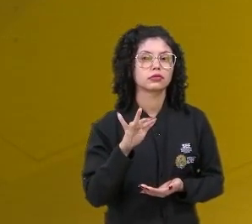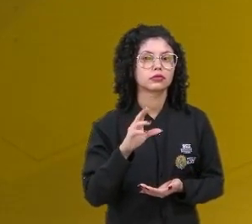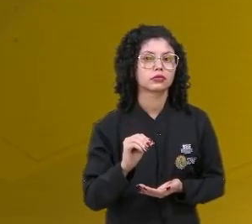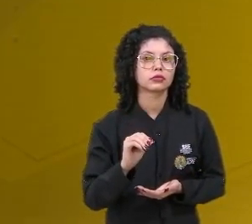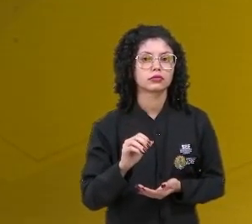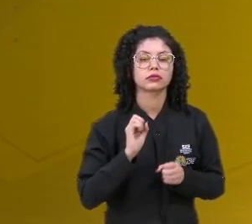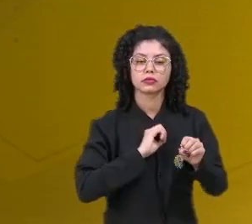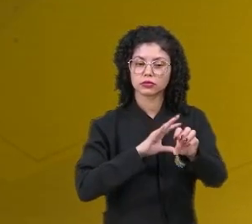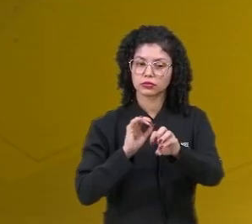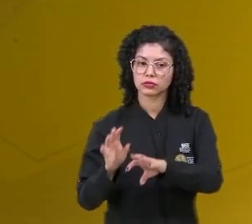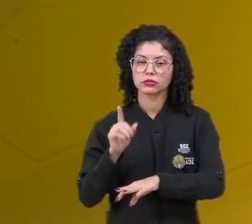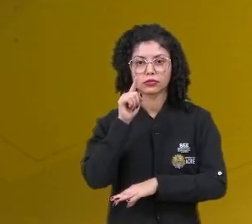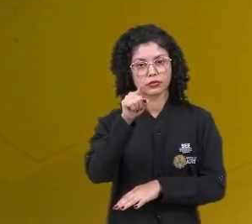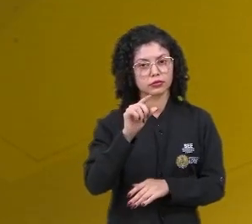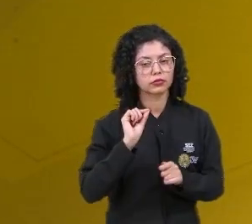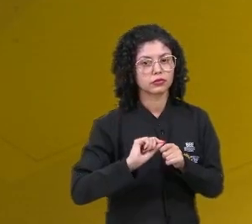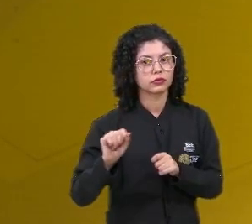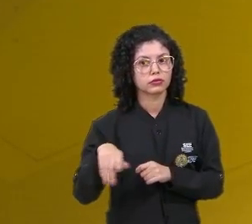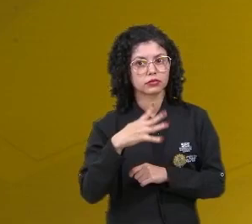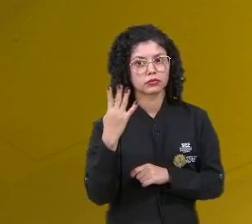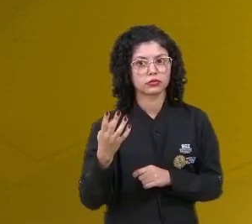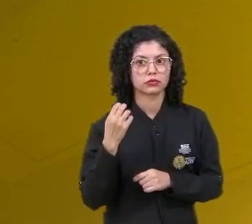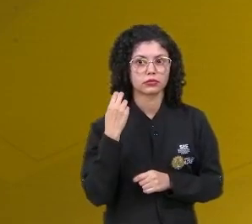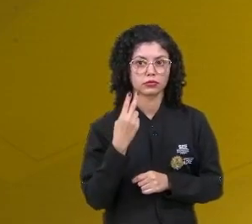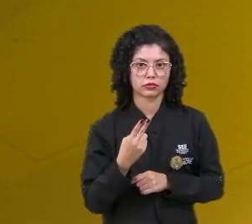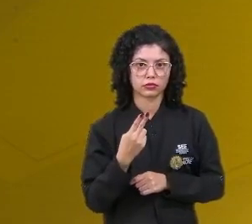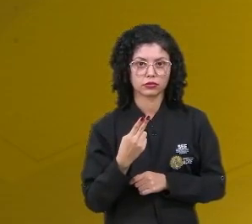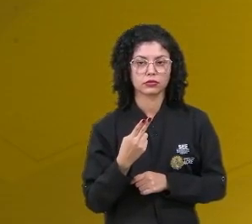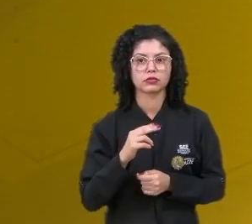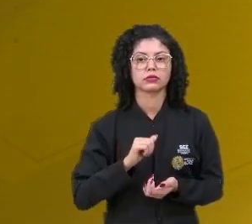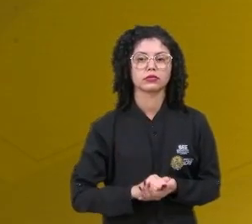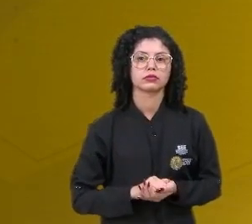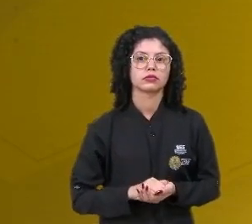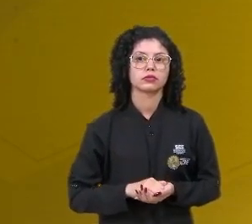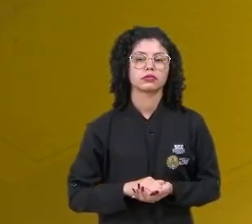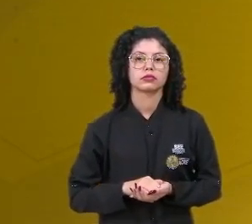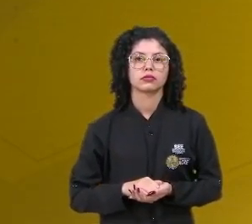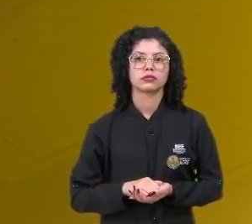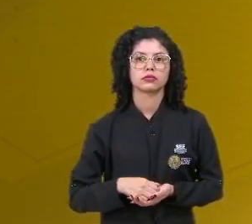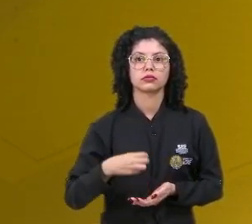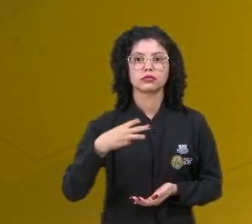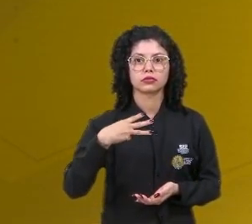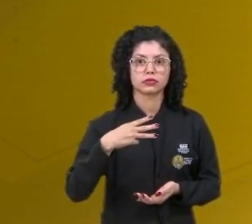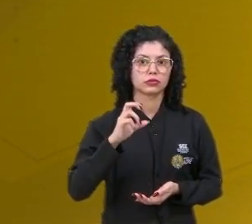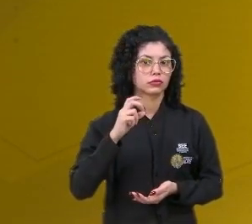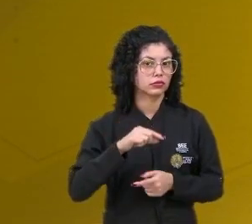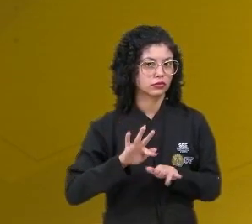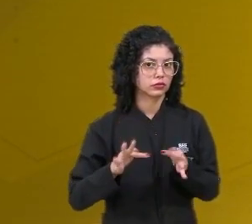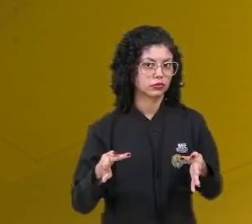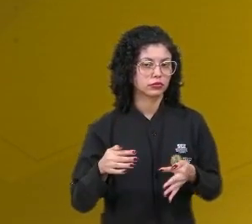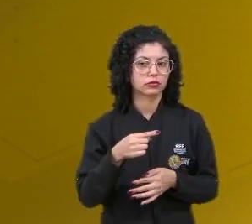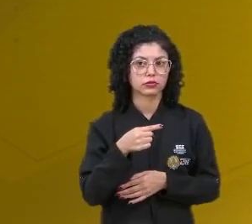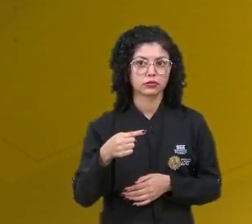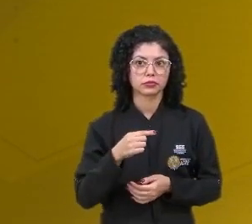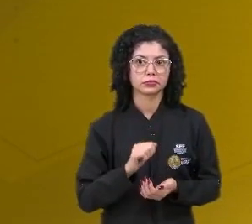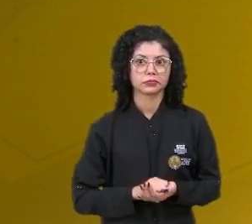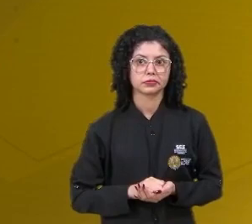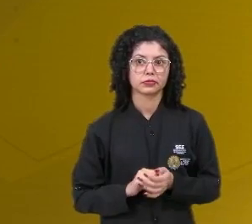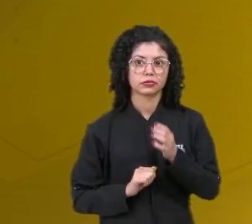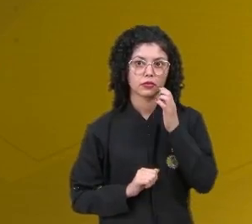para vocês? Que era quando tinha uma ligação dupla e 2 ligações simples. Vamos lá